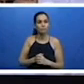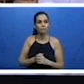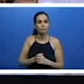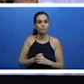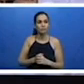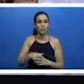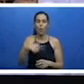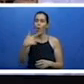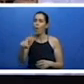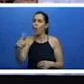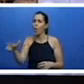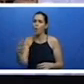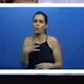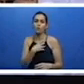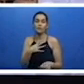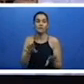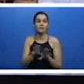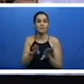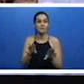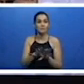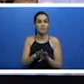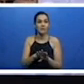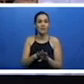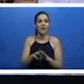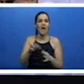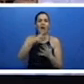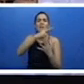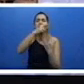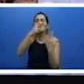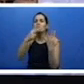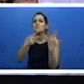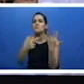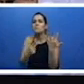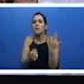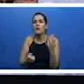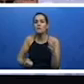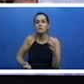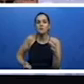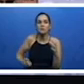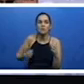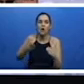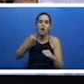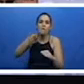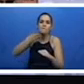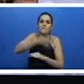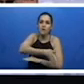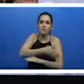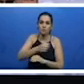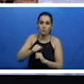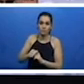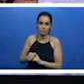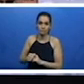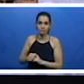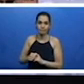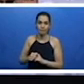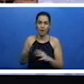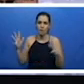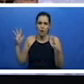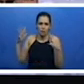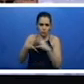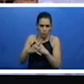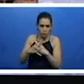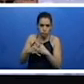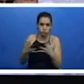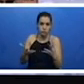Um outro aspecto, introdução de espécies exóticas invasoras. É a gente colocar uma espécie que não é daquele ambiente,